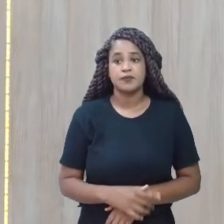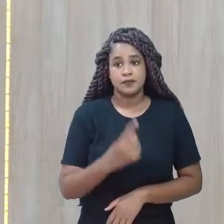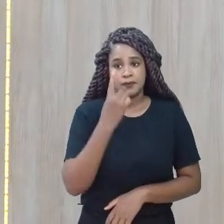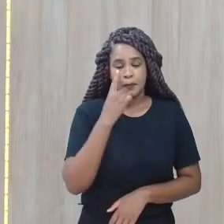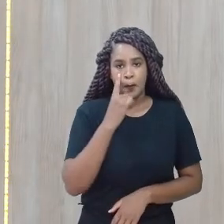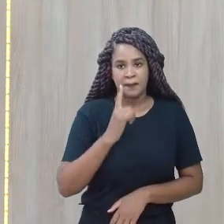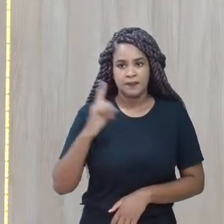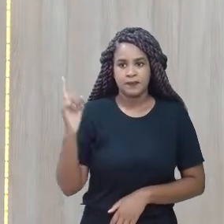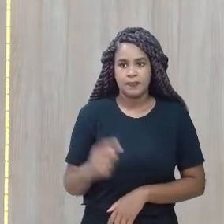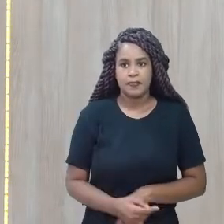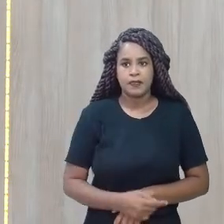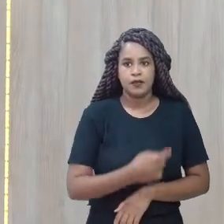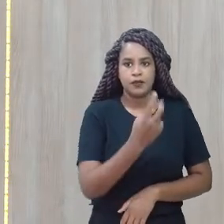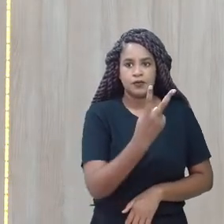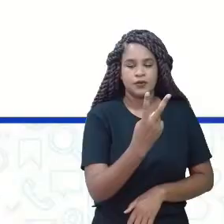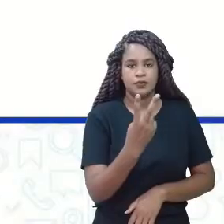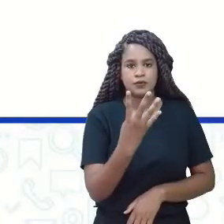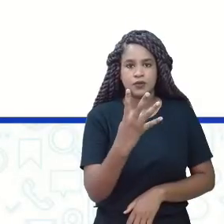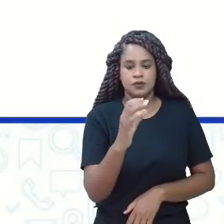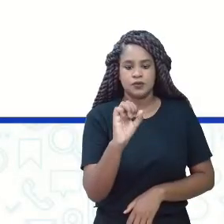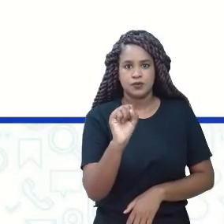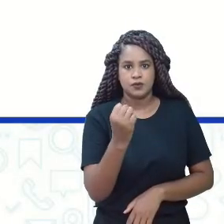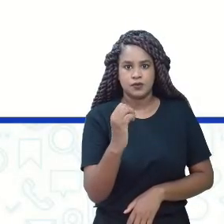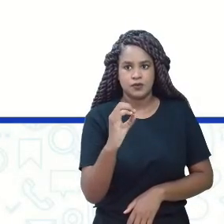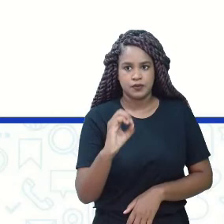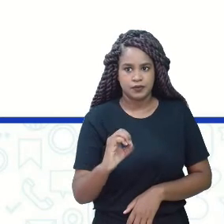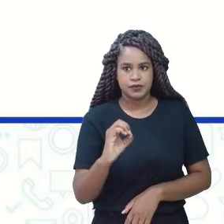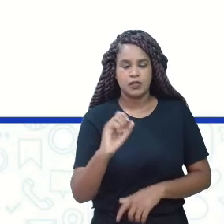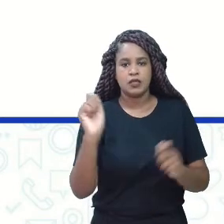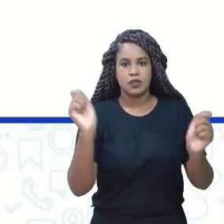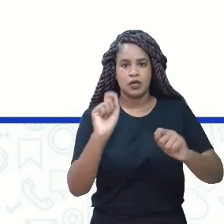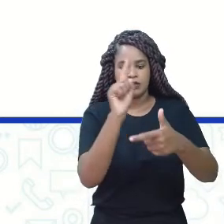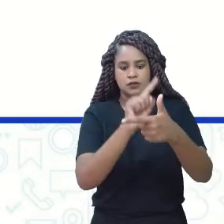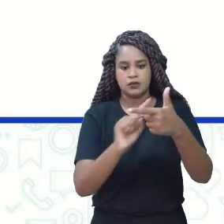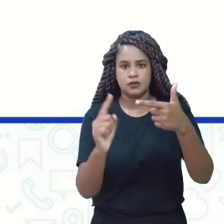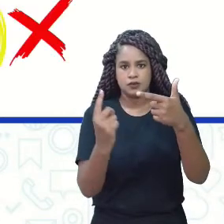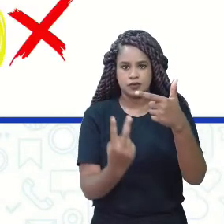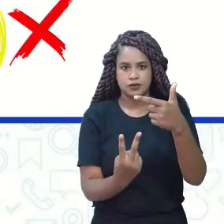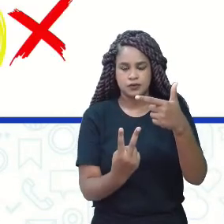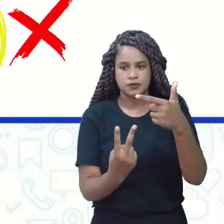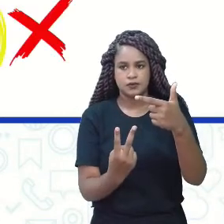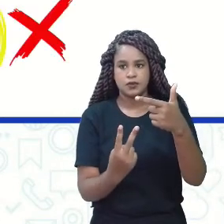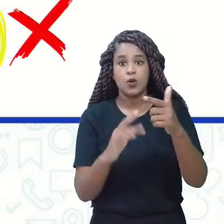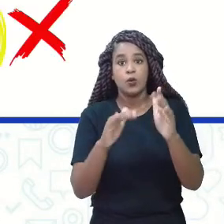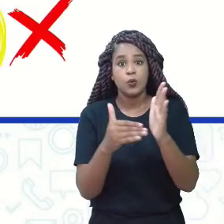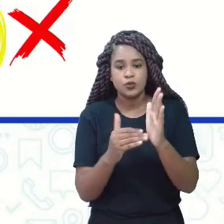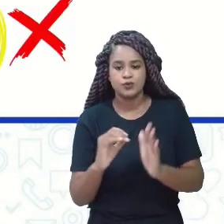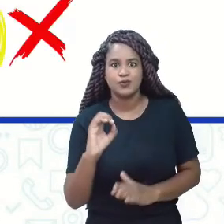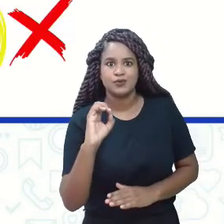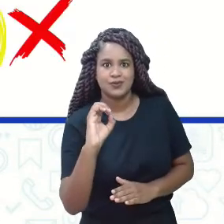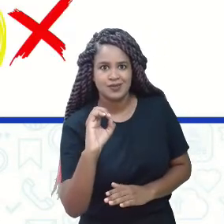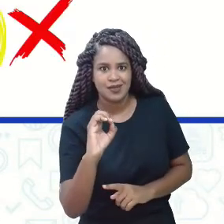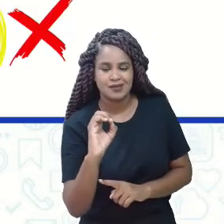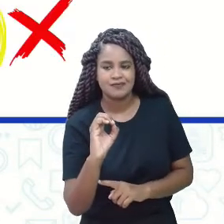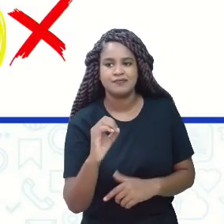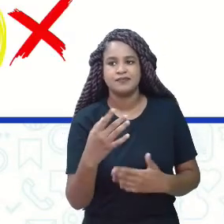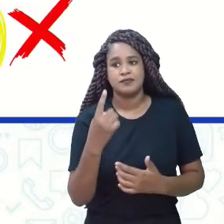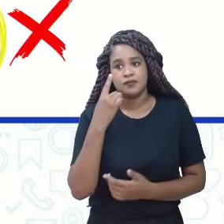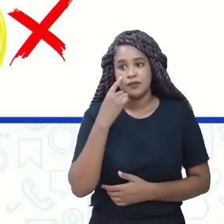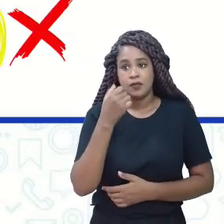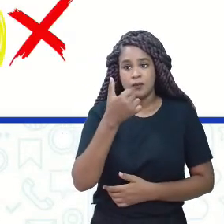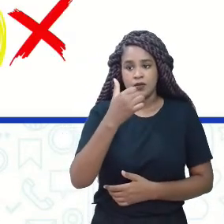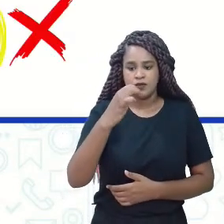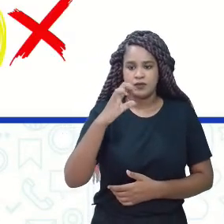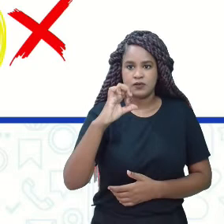ó, 2.480 é um número divisível por 2, porque termina em 0, né? E aí,